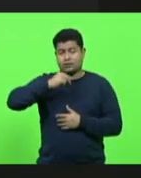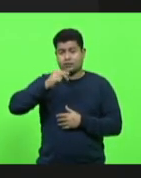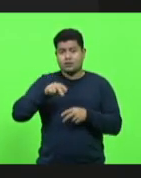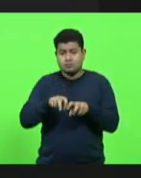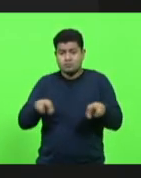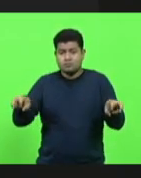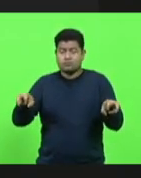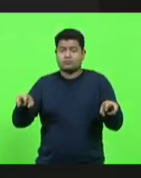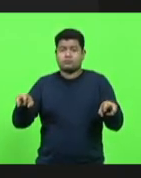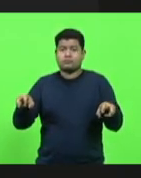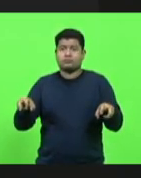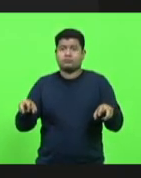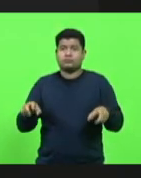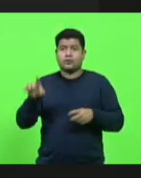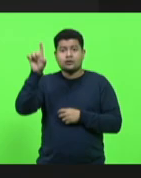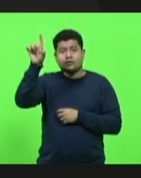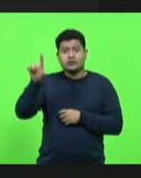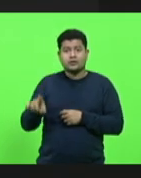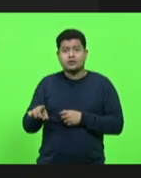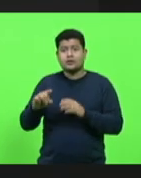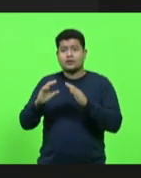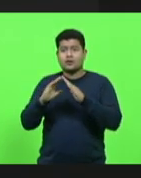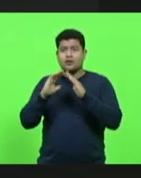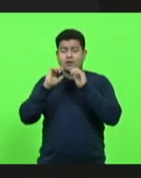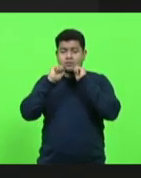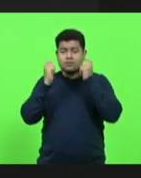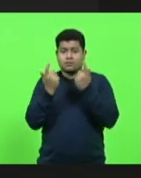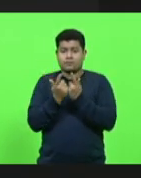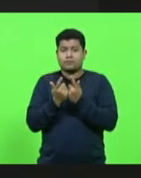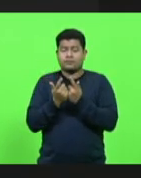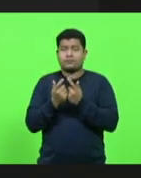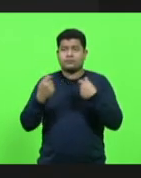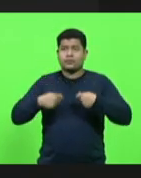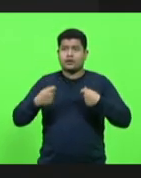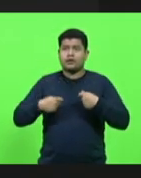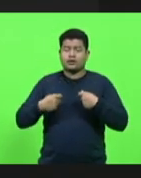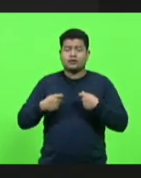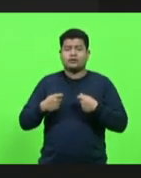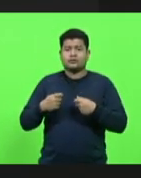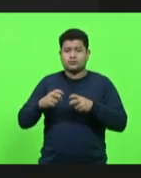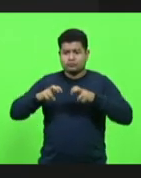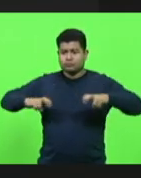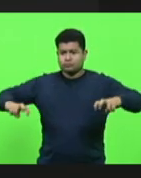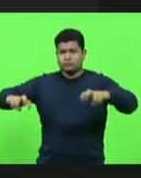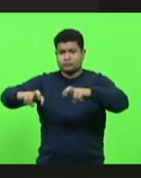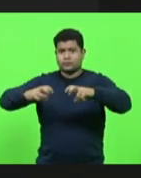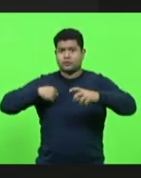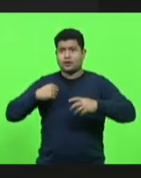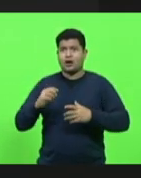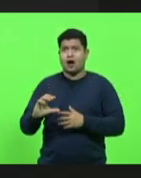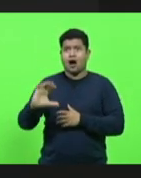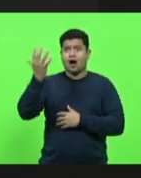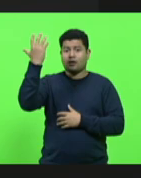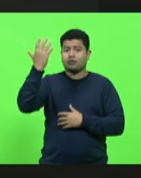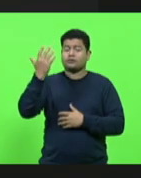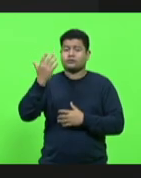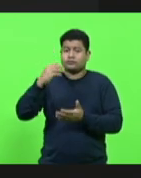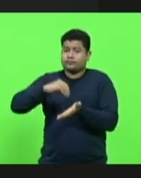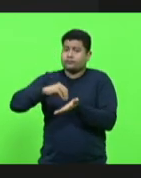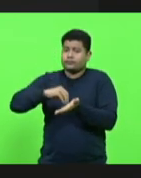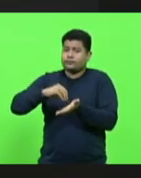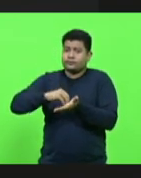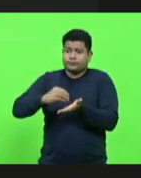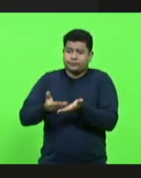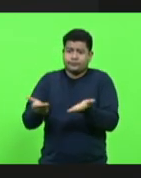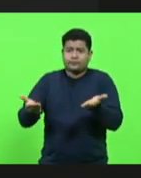mesa... diretora da casa, deve levar isso a conhecimento, né? Que não está acontecendo essa sintonia, né?